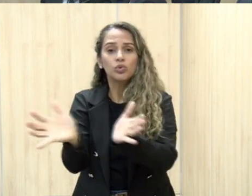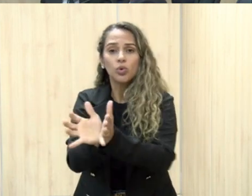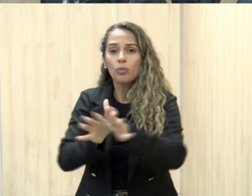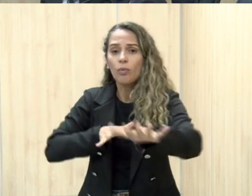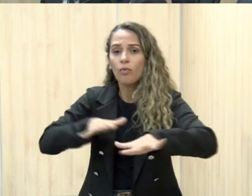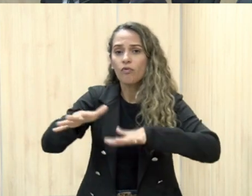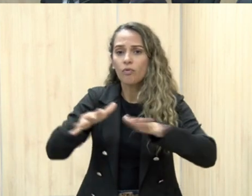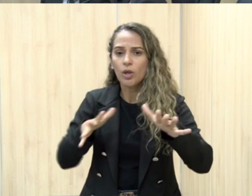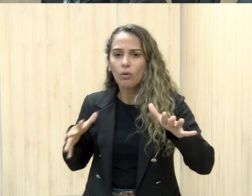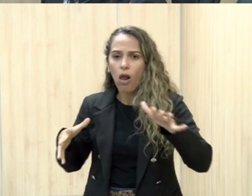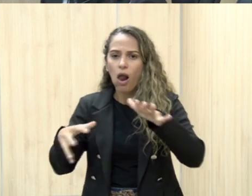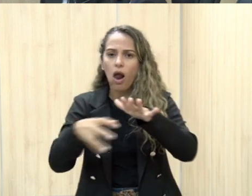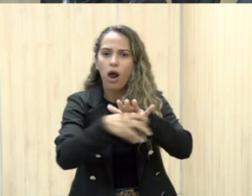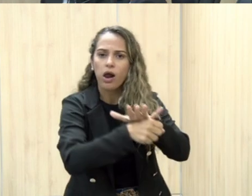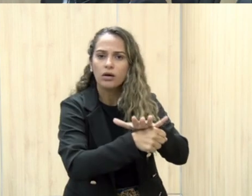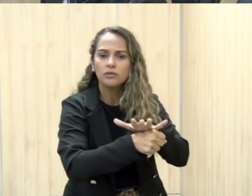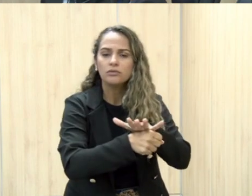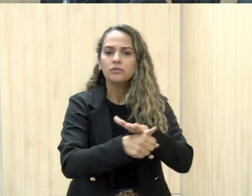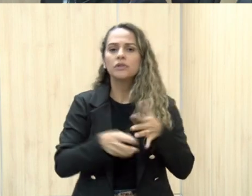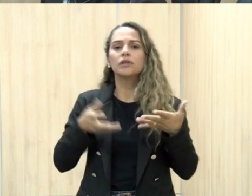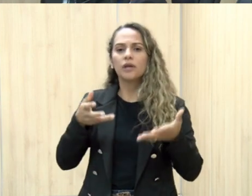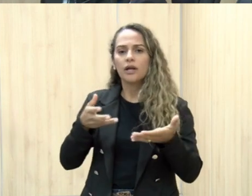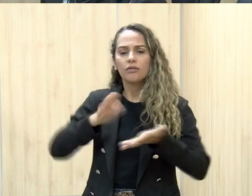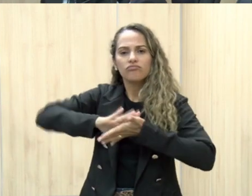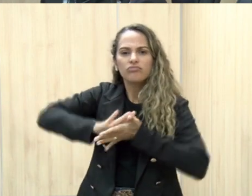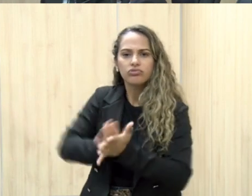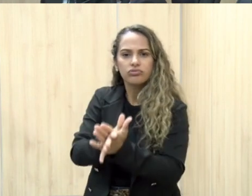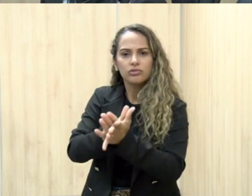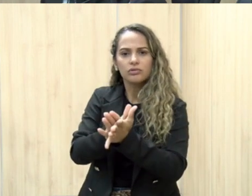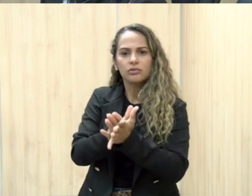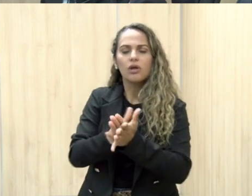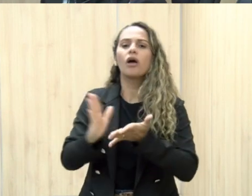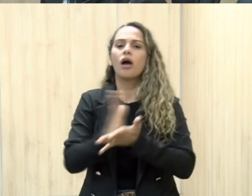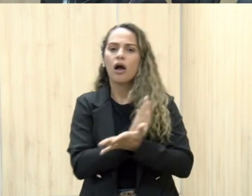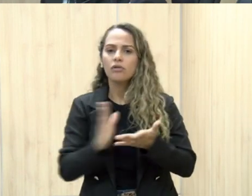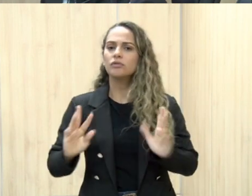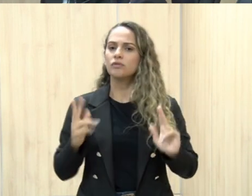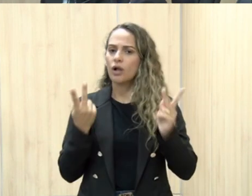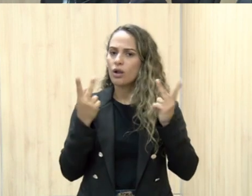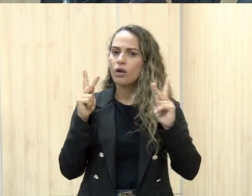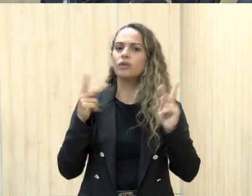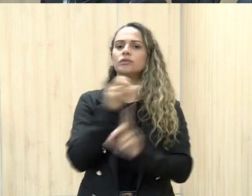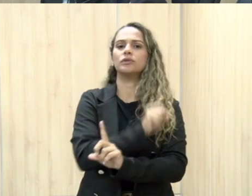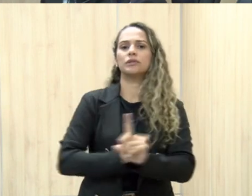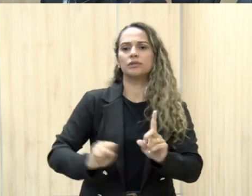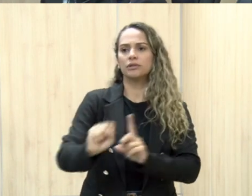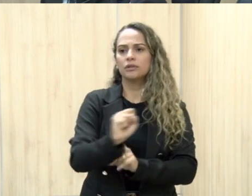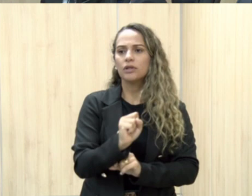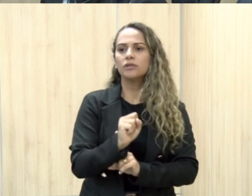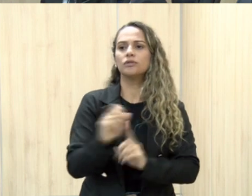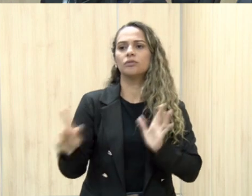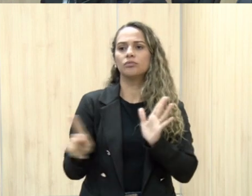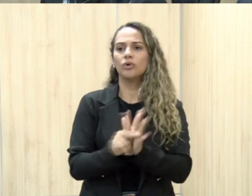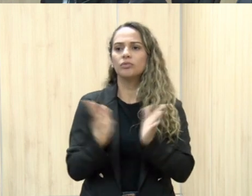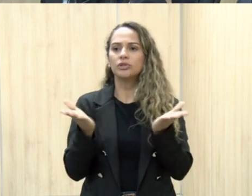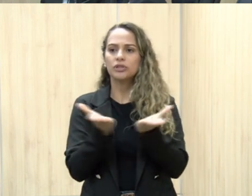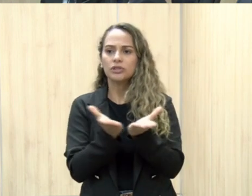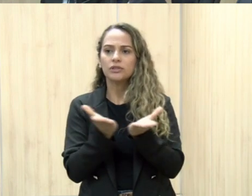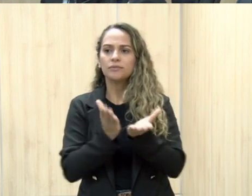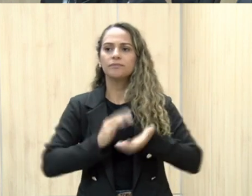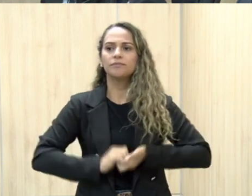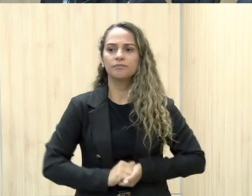movimentos que tentam literalmente destruir alguns valores da sociedade Judaica Cristã